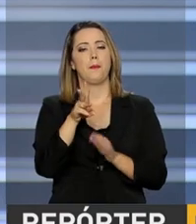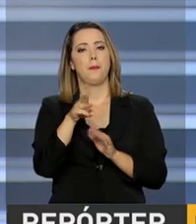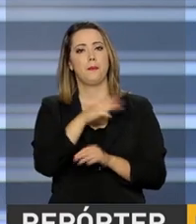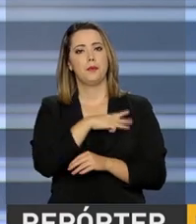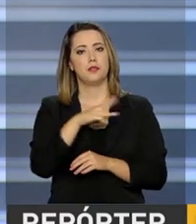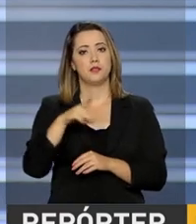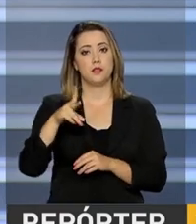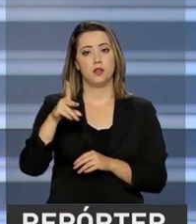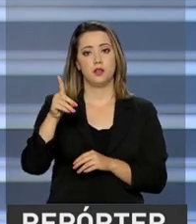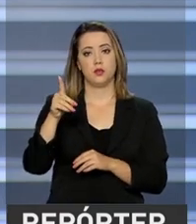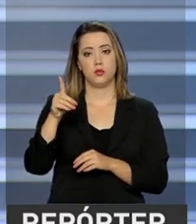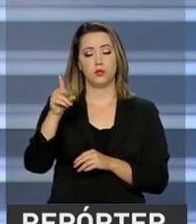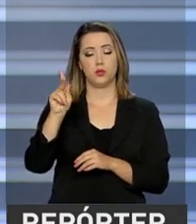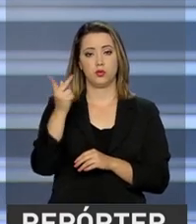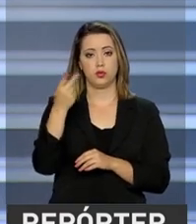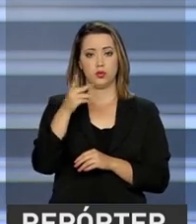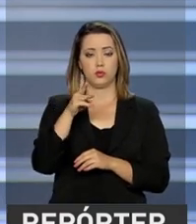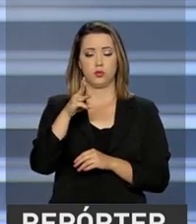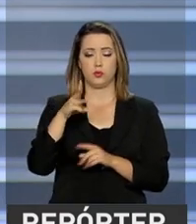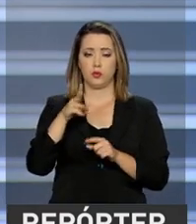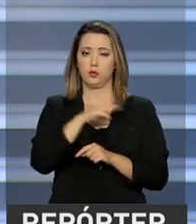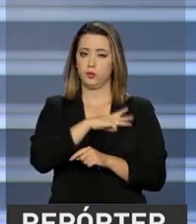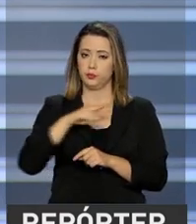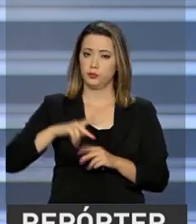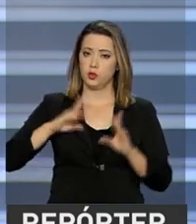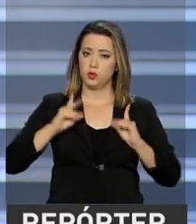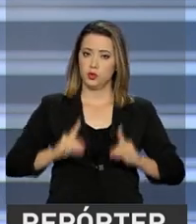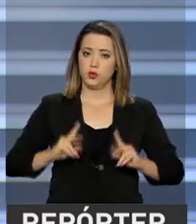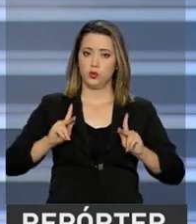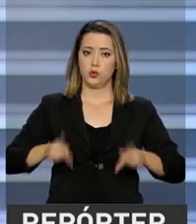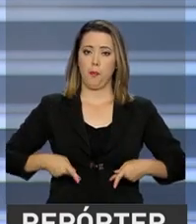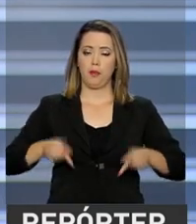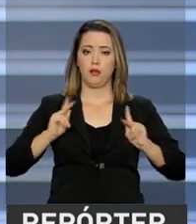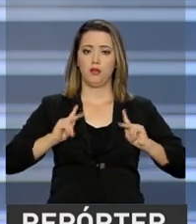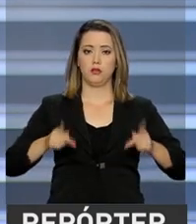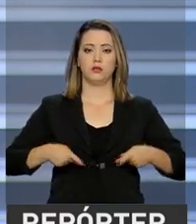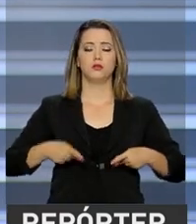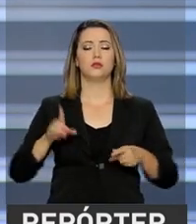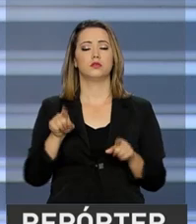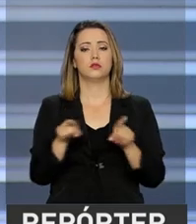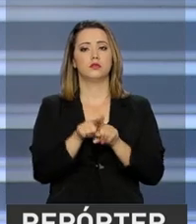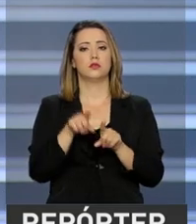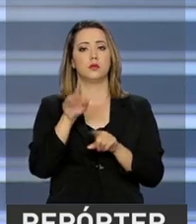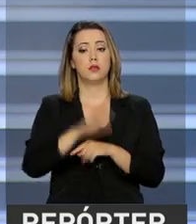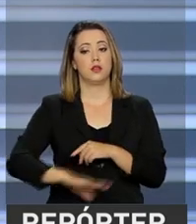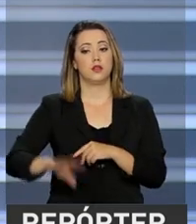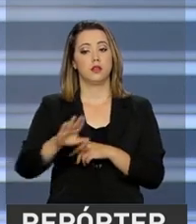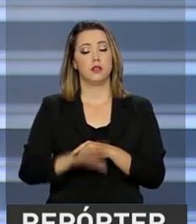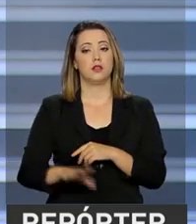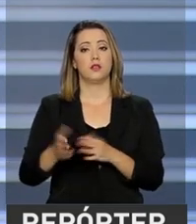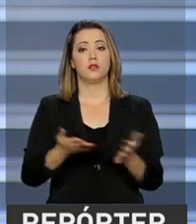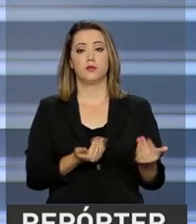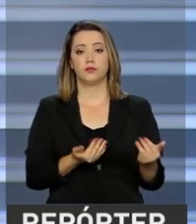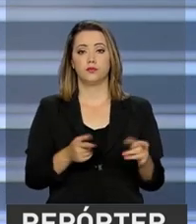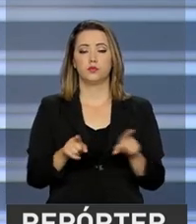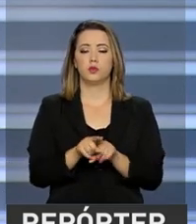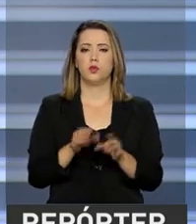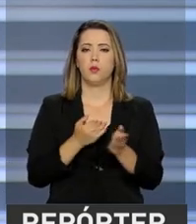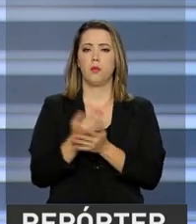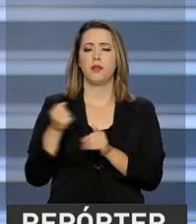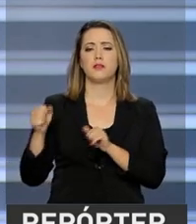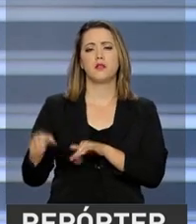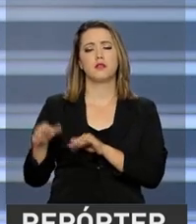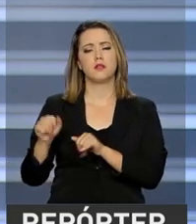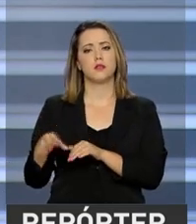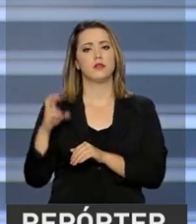Direitos Humanos e do Conselho Nacional da Criança e do Adolescente. O projeto, que tem previsão para começar em setembro, vai